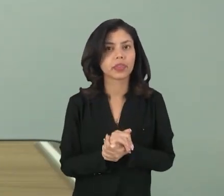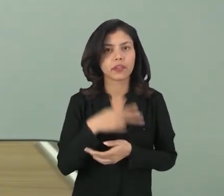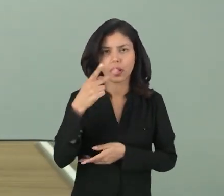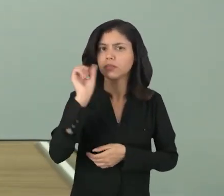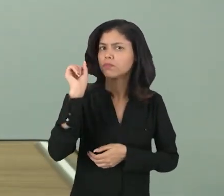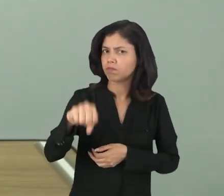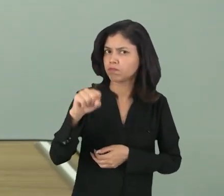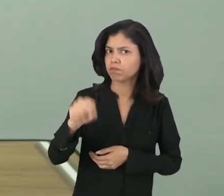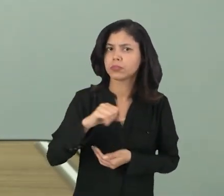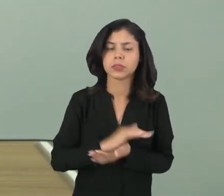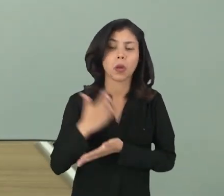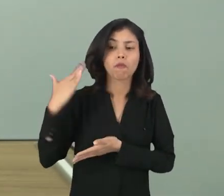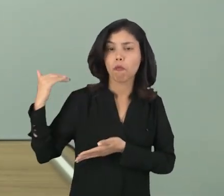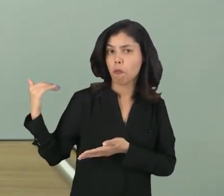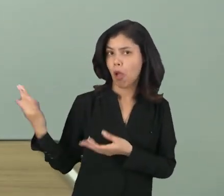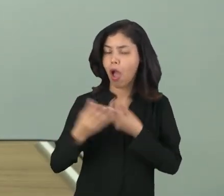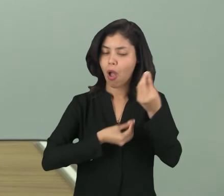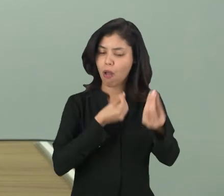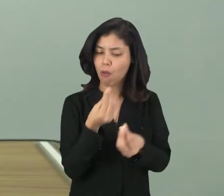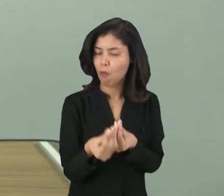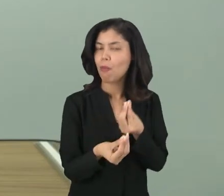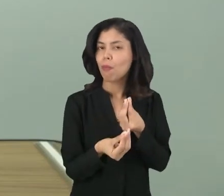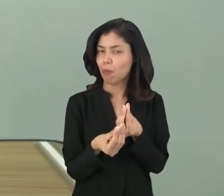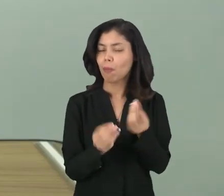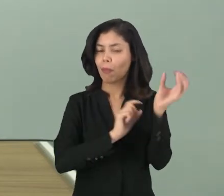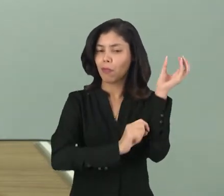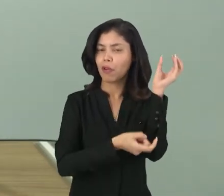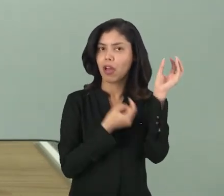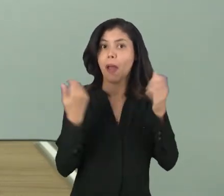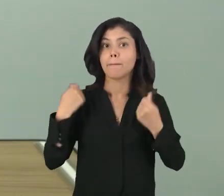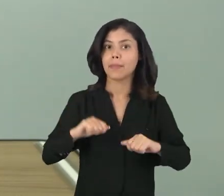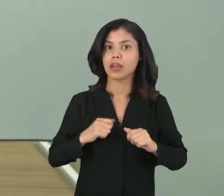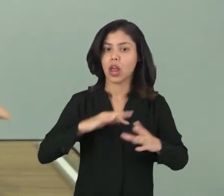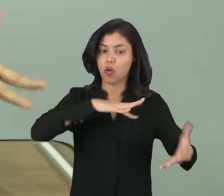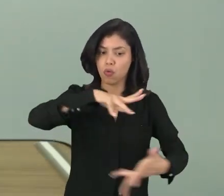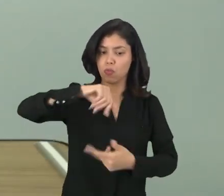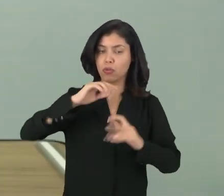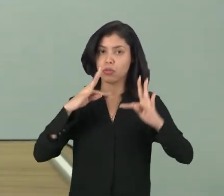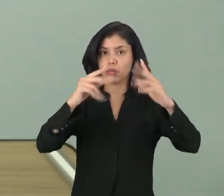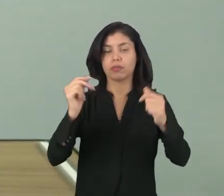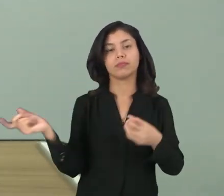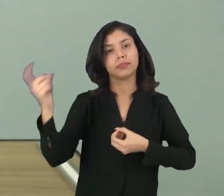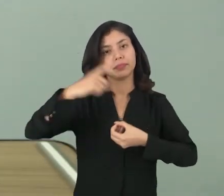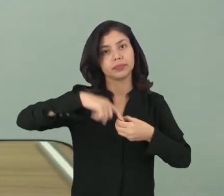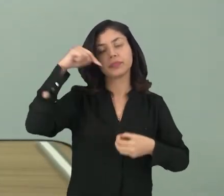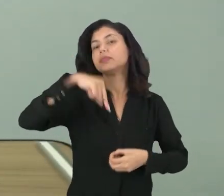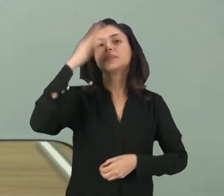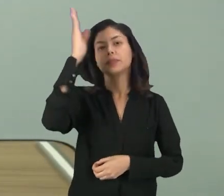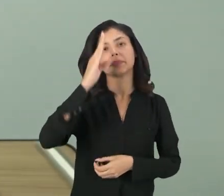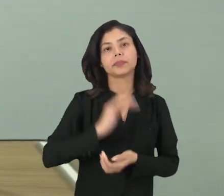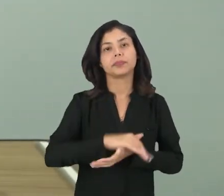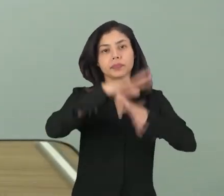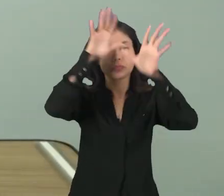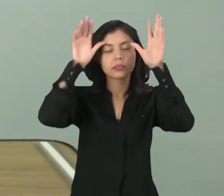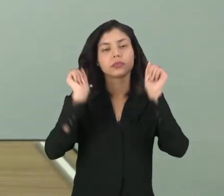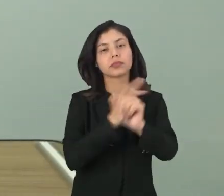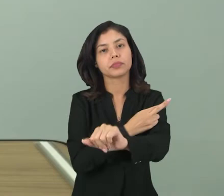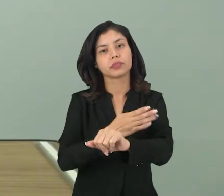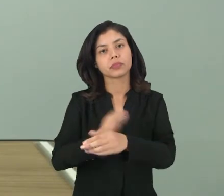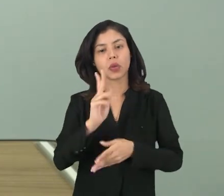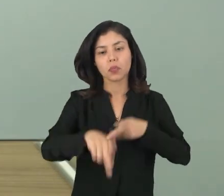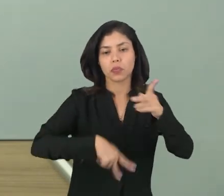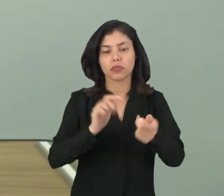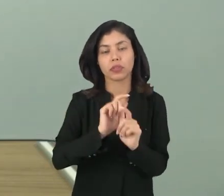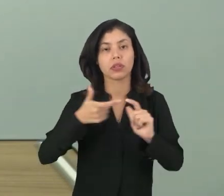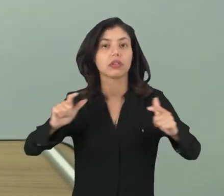falar, sim, da fama de como a borracha estava sendo requerida ao mundo todo. E eles vêm para cá. Vem uma grande massa de